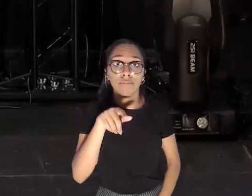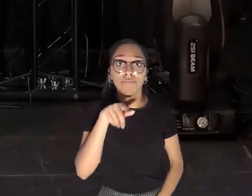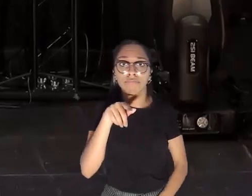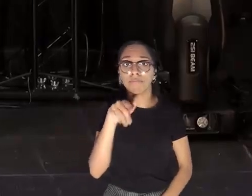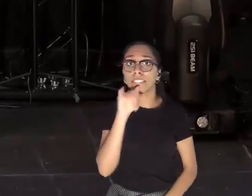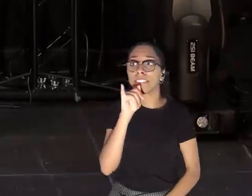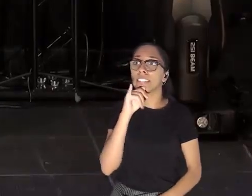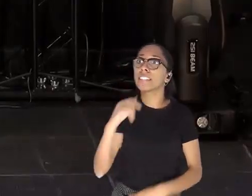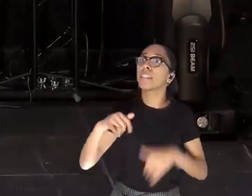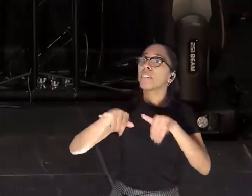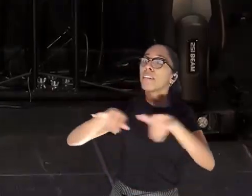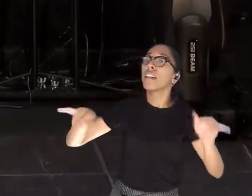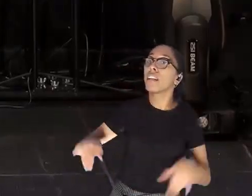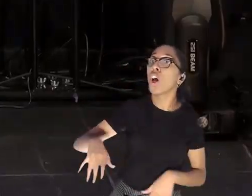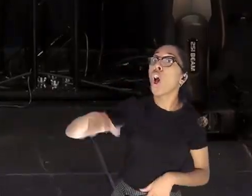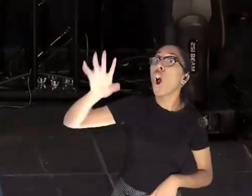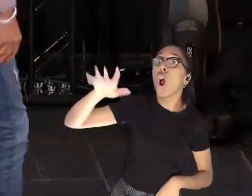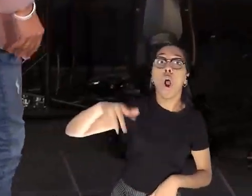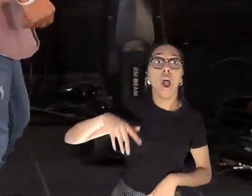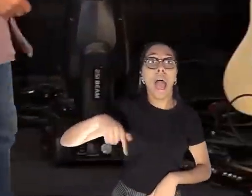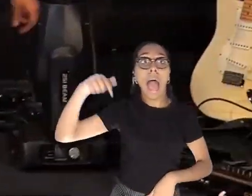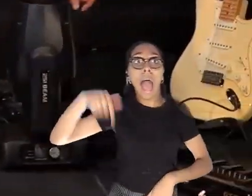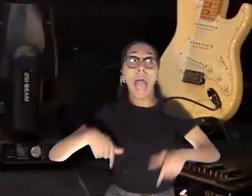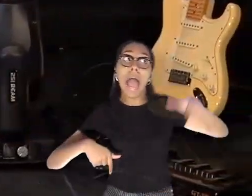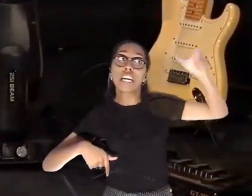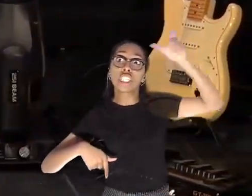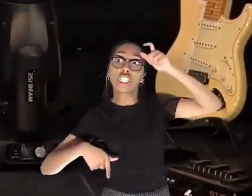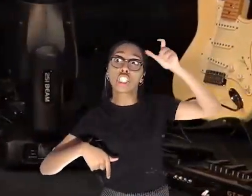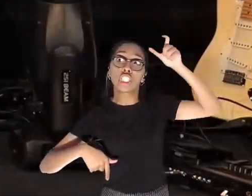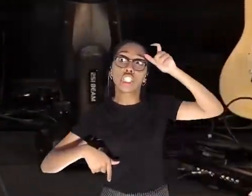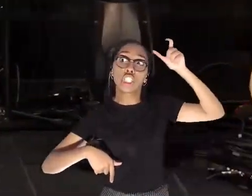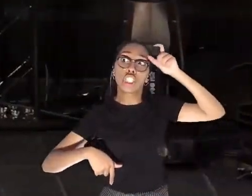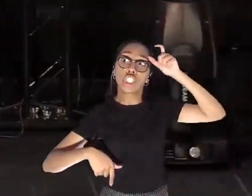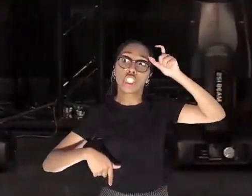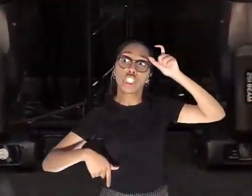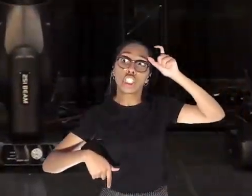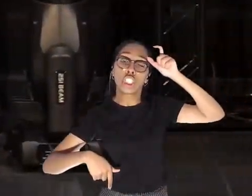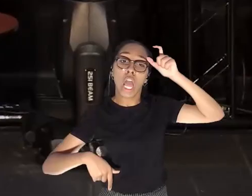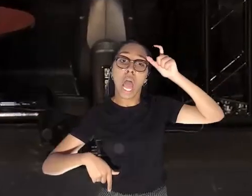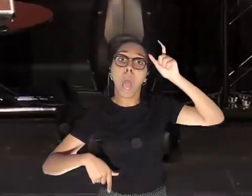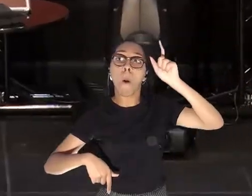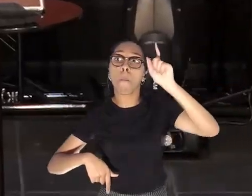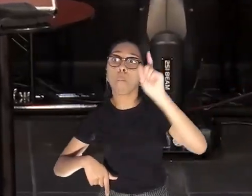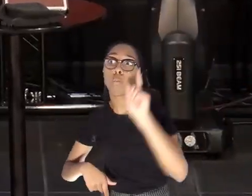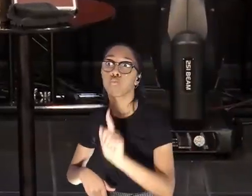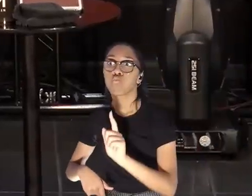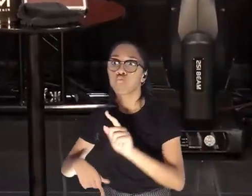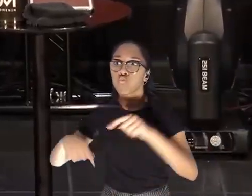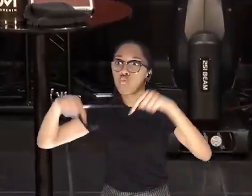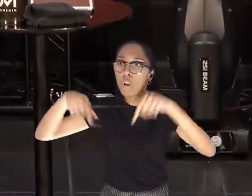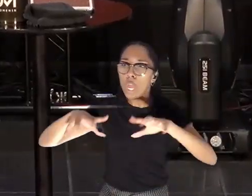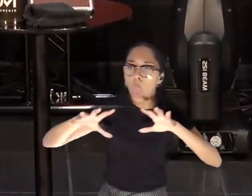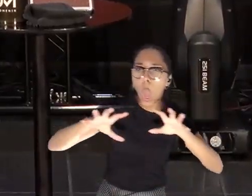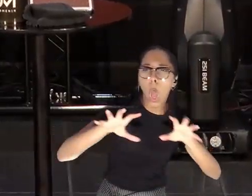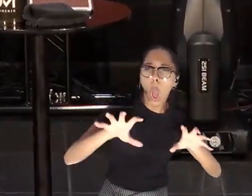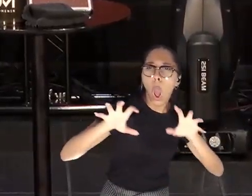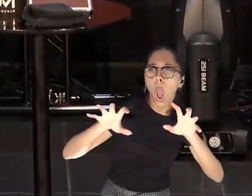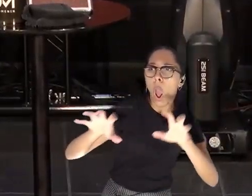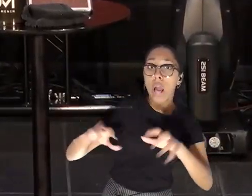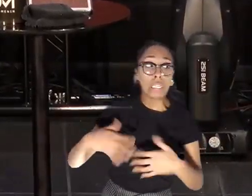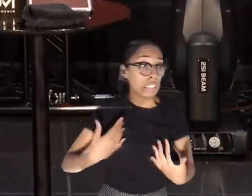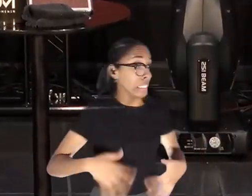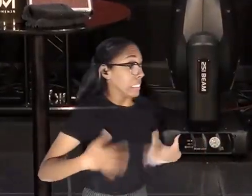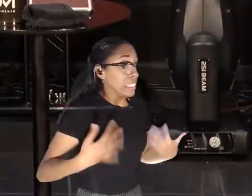Deus, meu Pai, está amarrado, saia, saia. Pessoal, presta atenção. O que que foi?